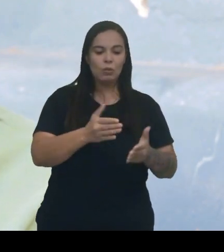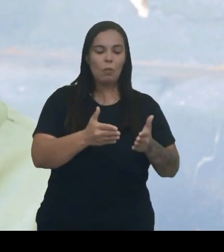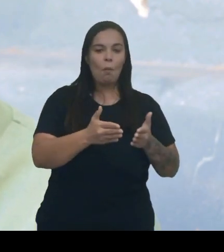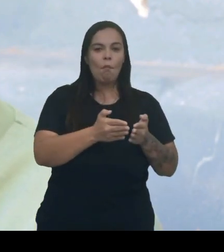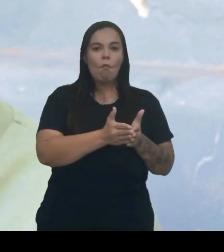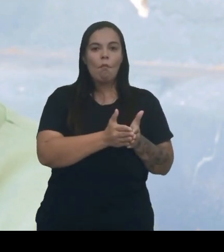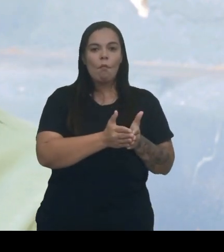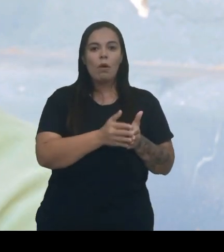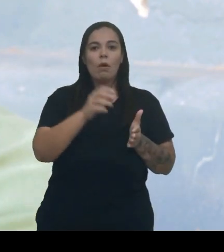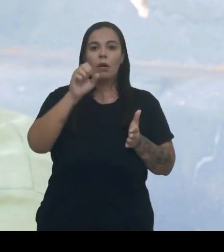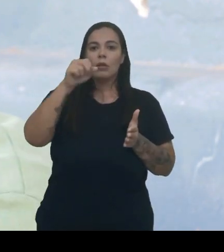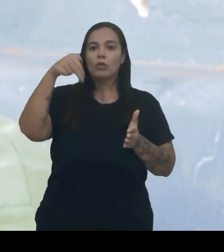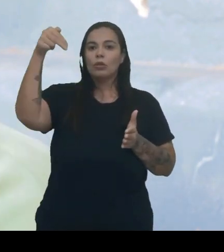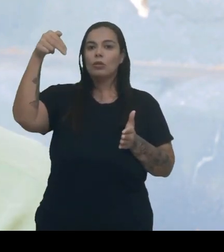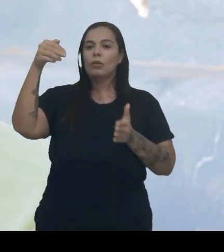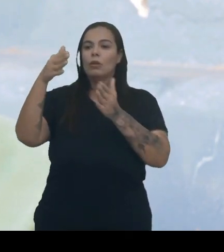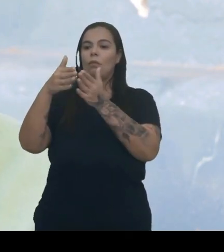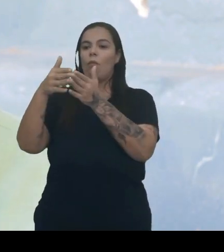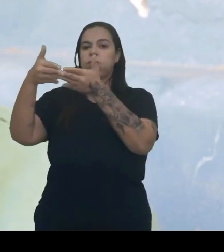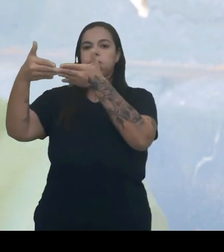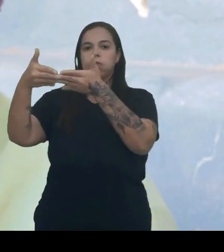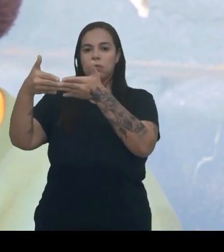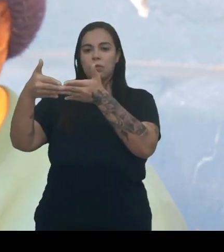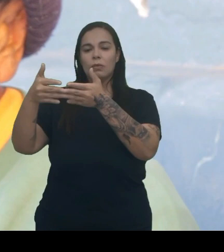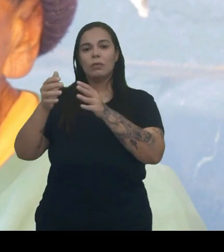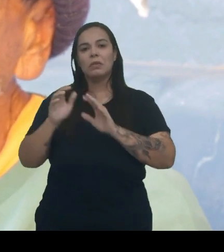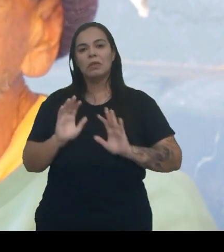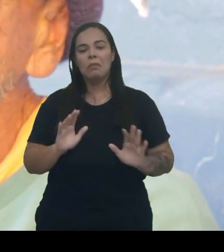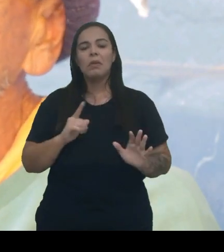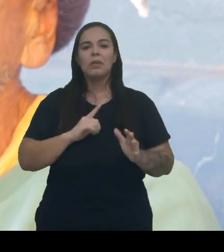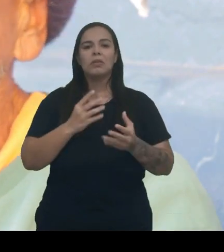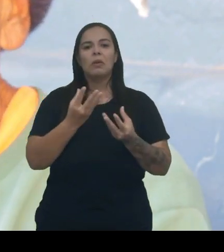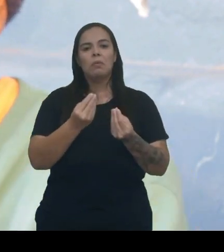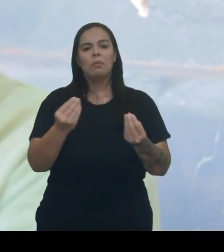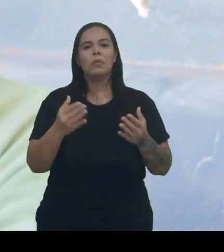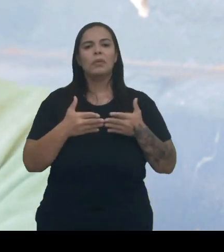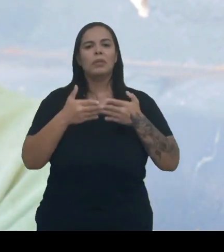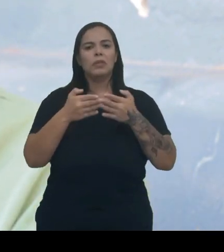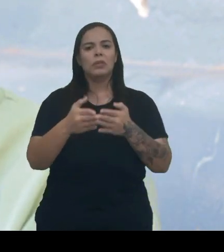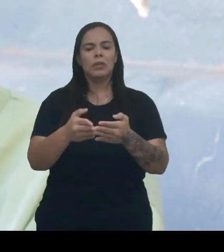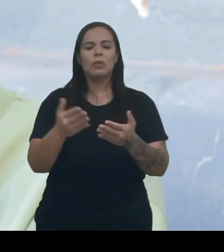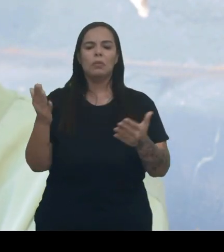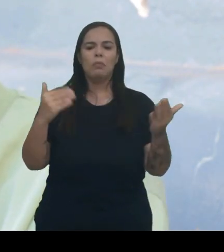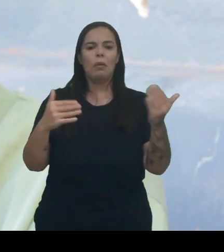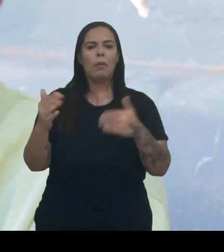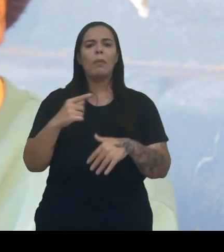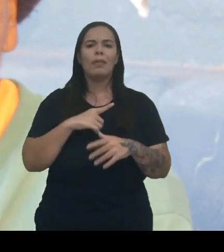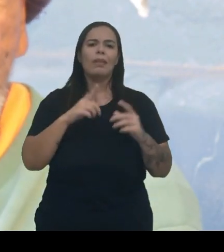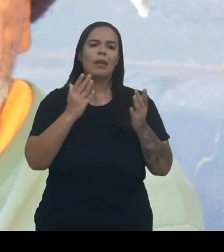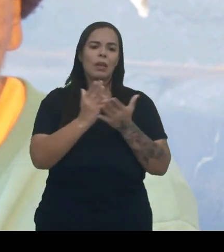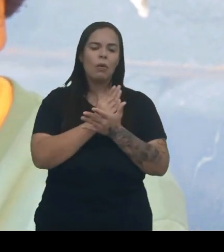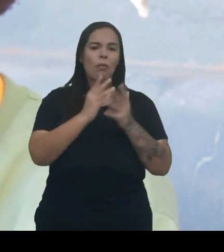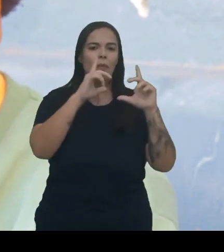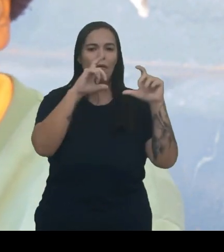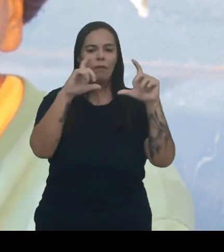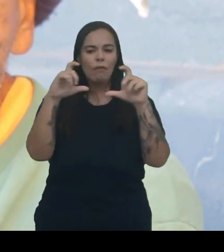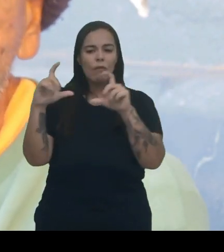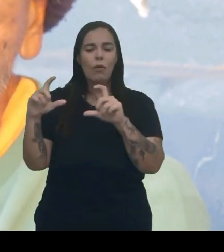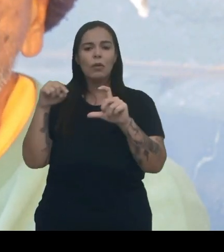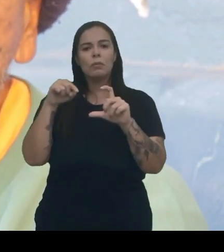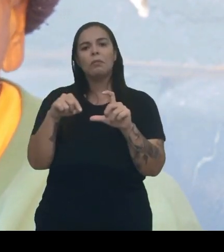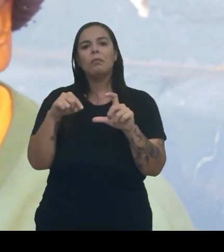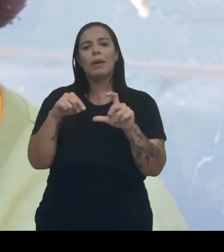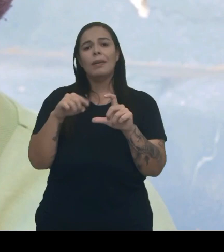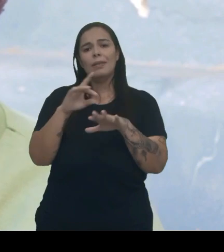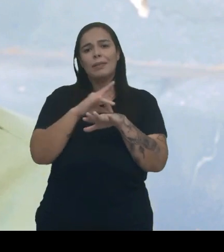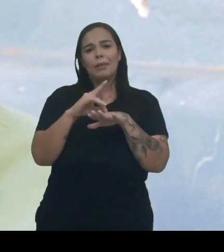mais. E a do sul ela corre. Entendeu? A Caracabote é muitas canoas aqui lindas, muitas coisas. Ainda tem fotos ainda aí, mas